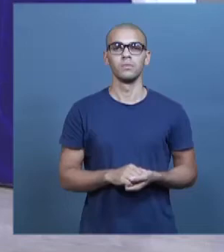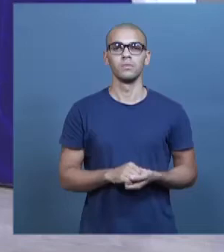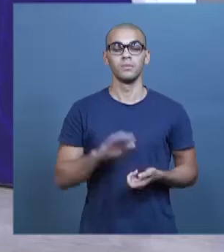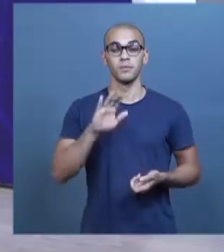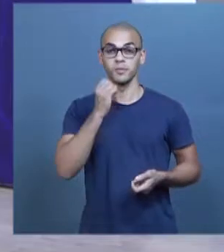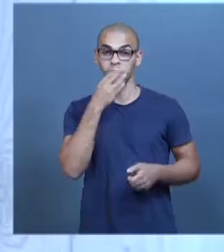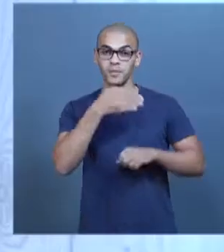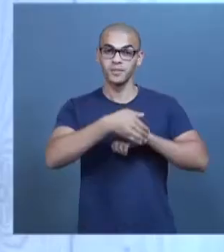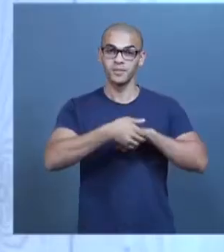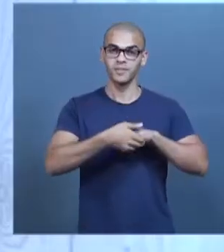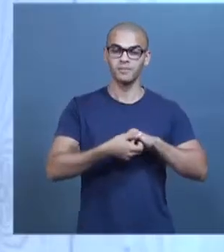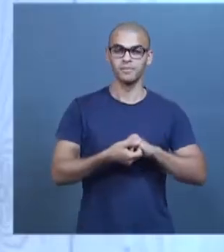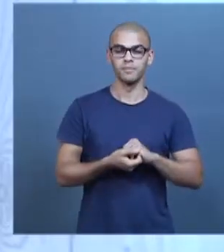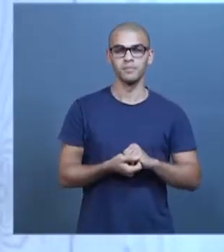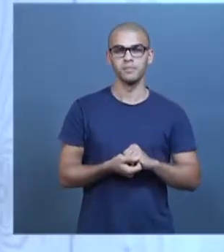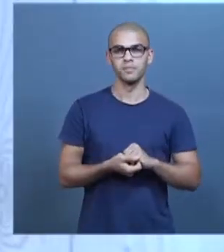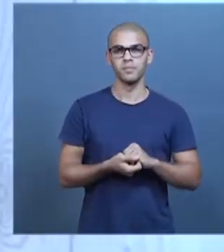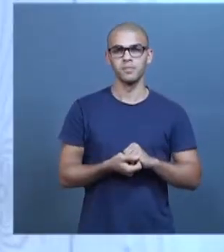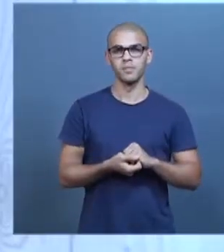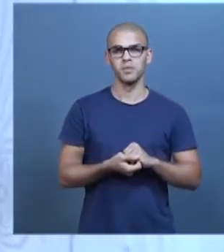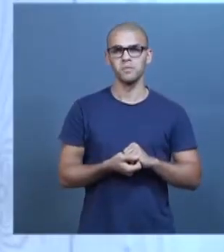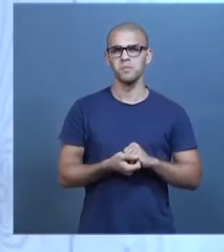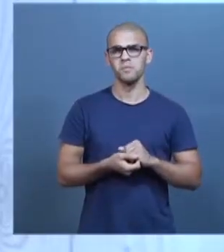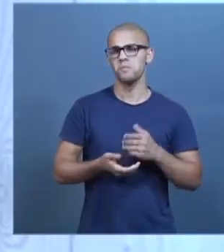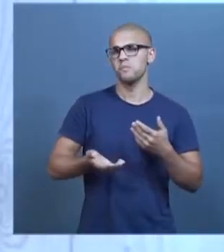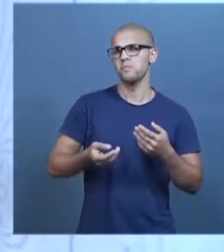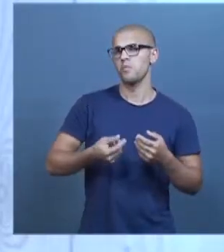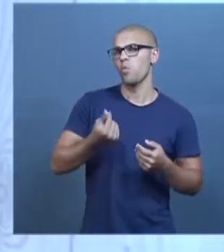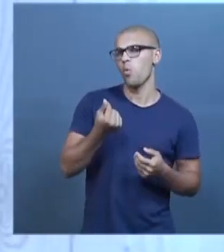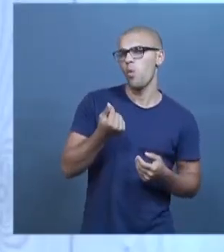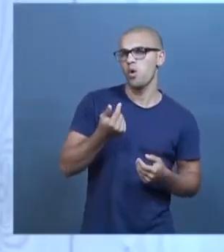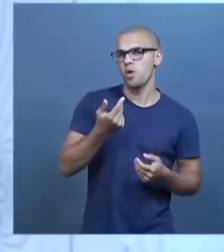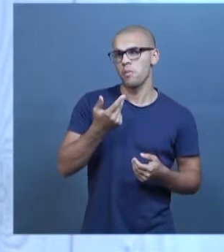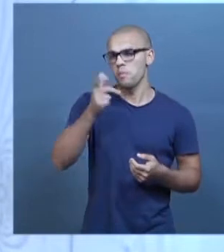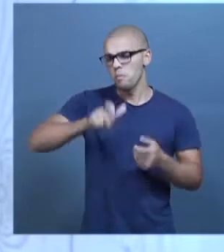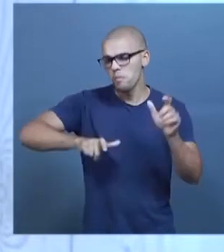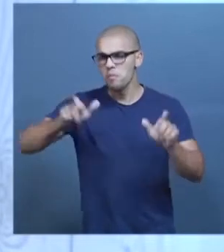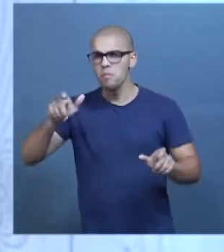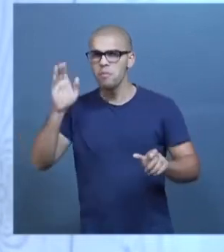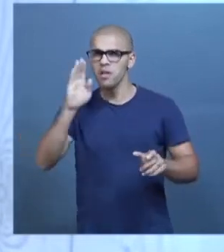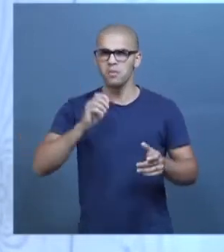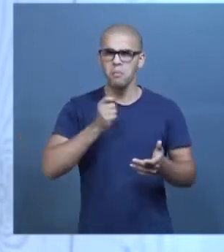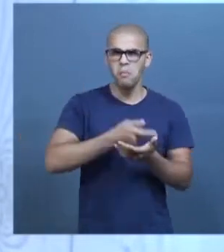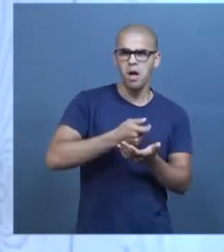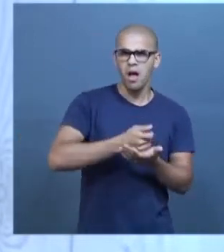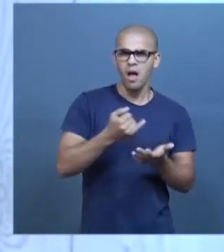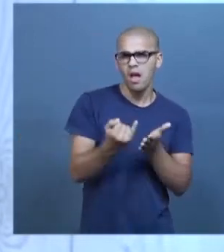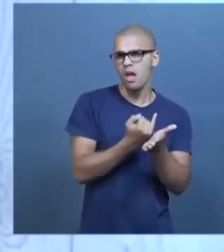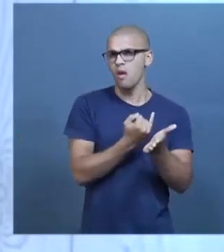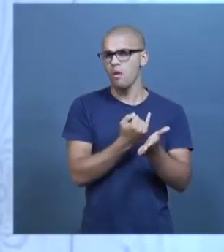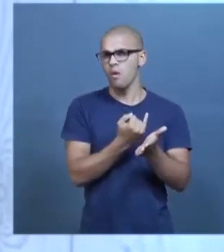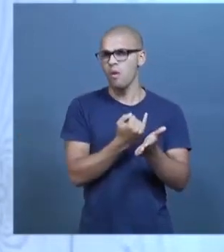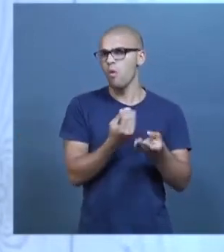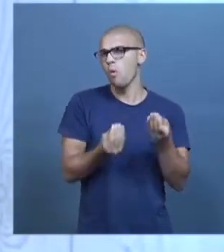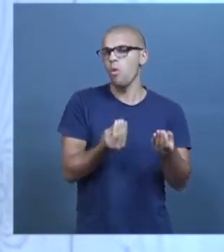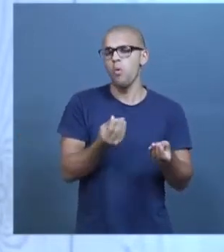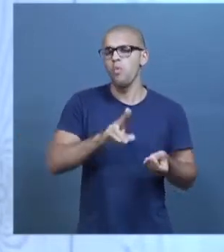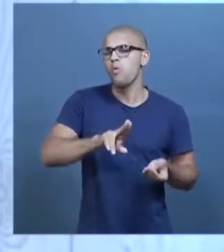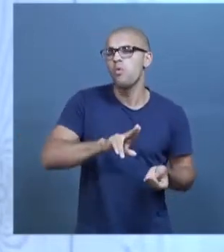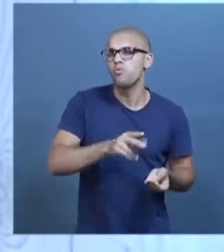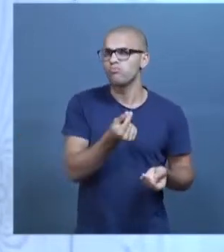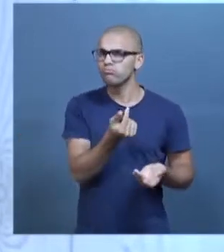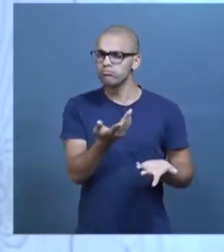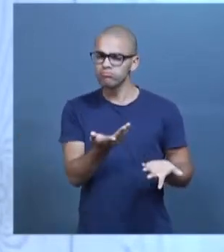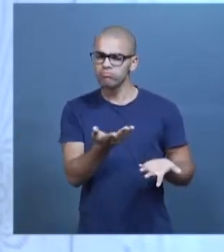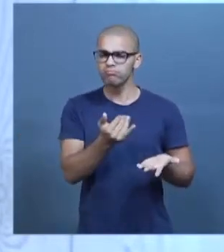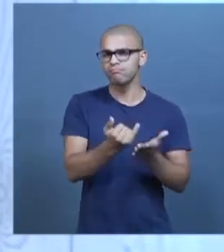Olá, boa noite. Quanto o brasileiro paga de impostos? Para onde vai ser todo esse dinheiro arrecadado? Você vai ver ainda